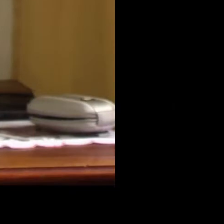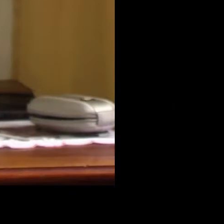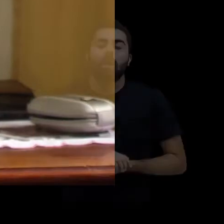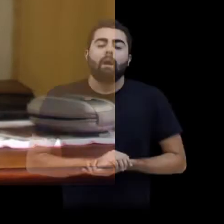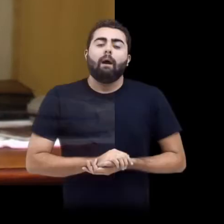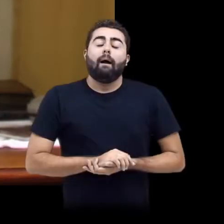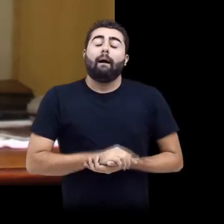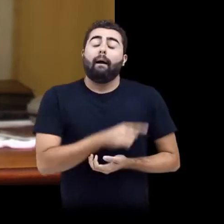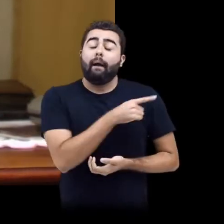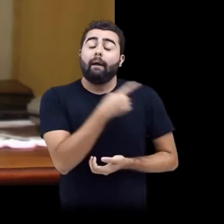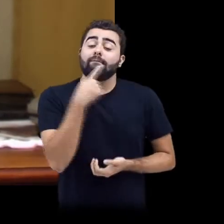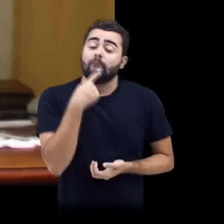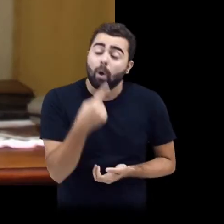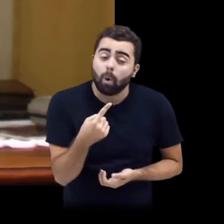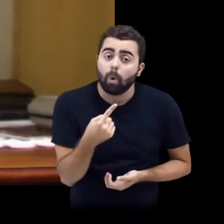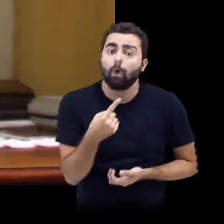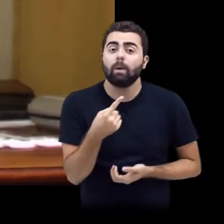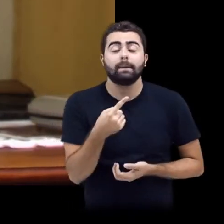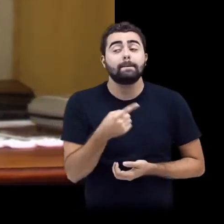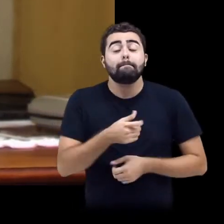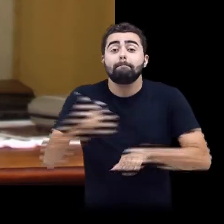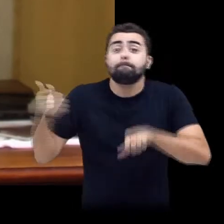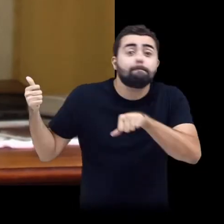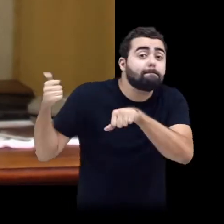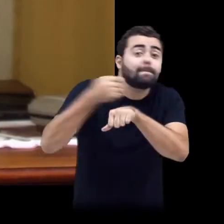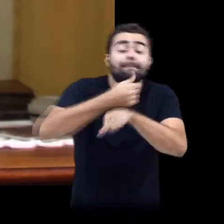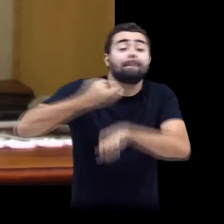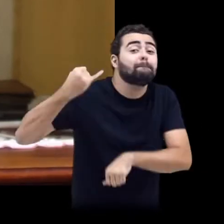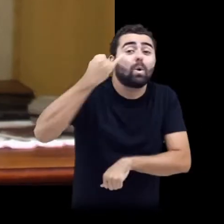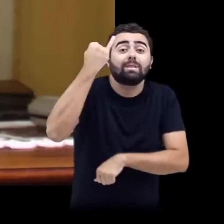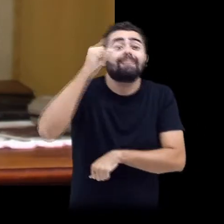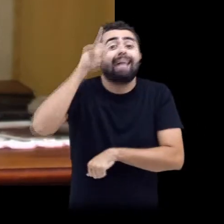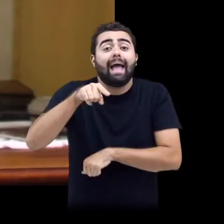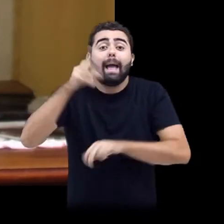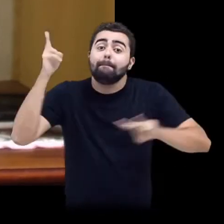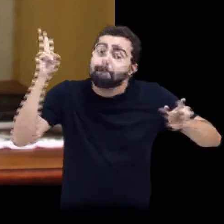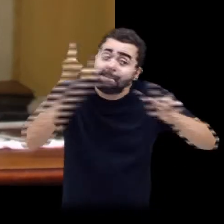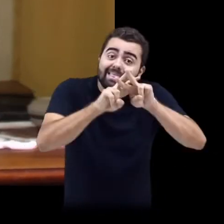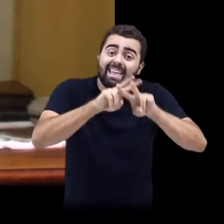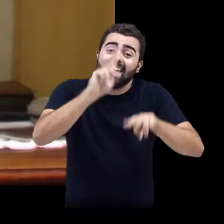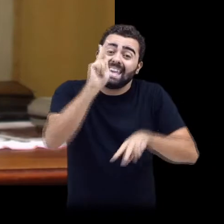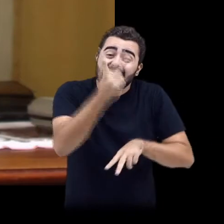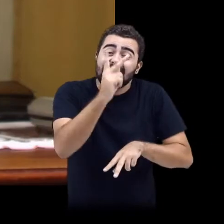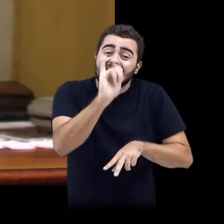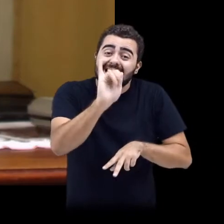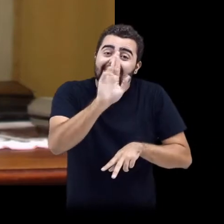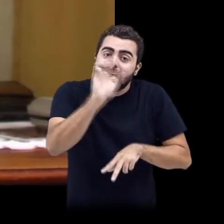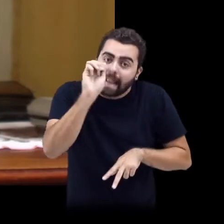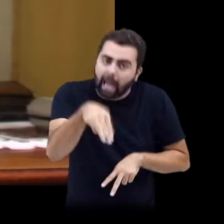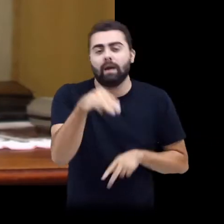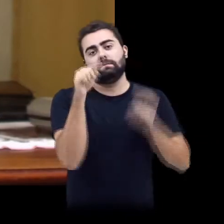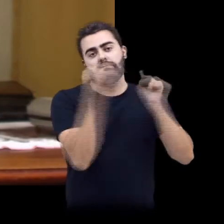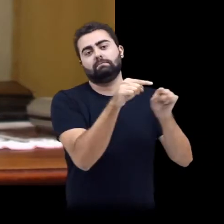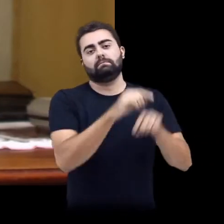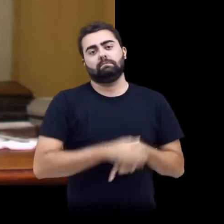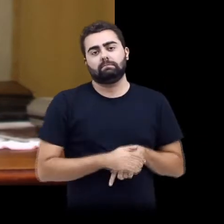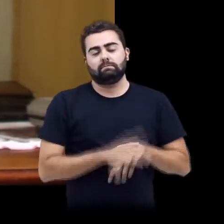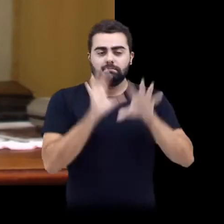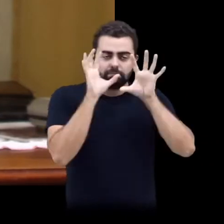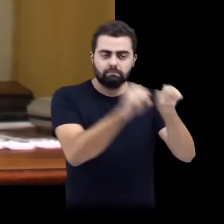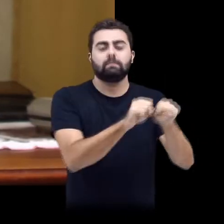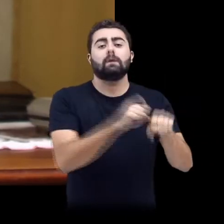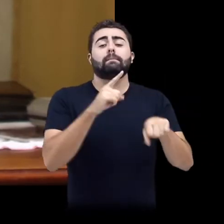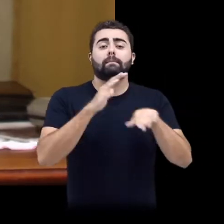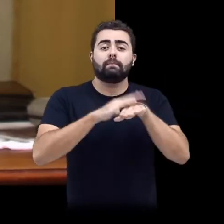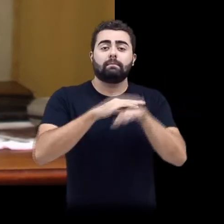deu uma prioridade altíssima à prisão dele. Tanto que prendeu. Aí já foi o Hélio Biapina